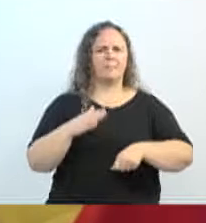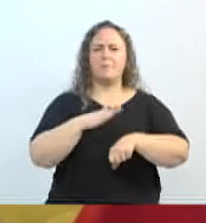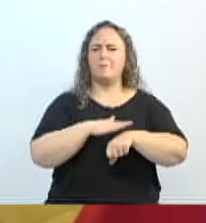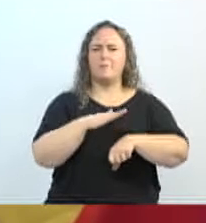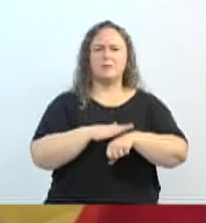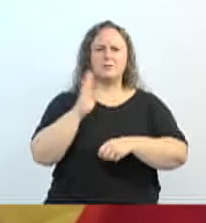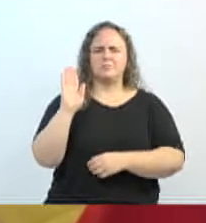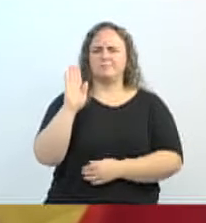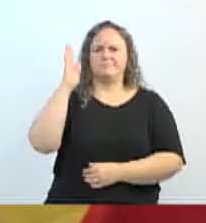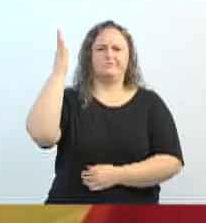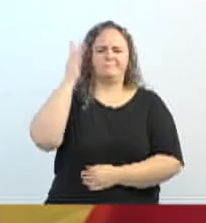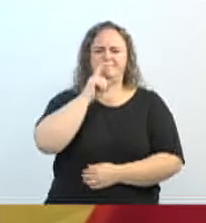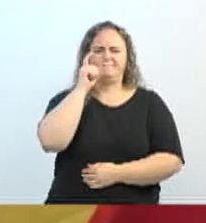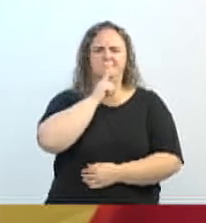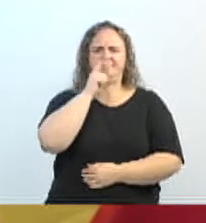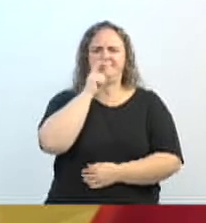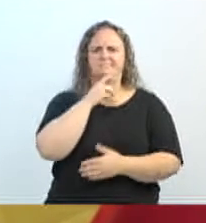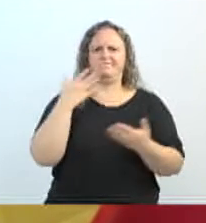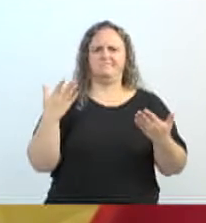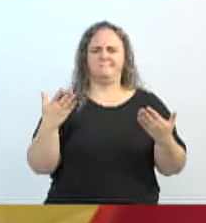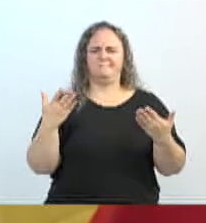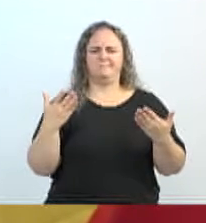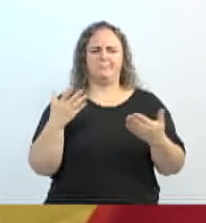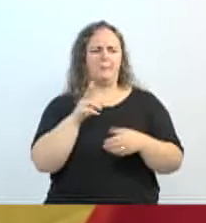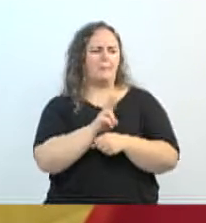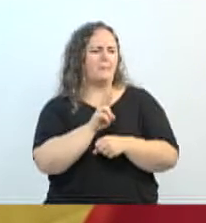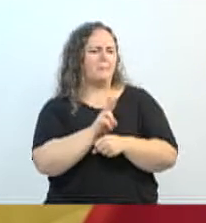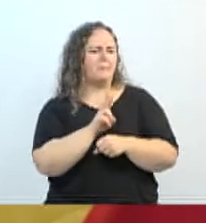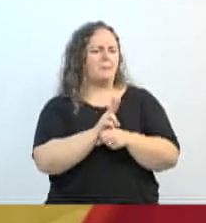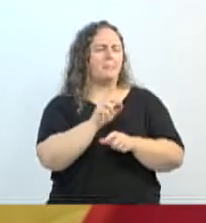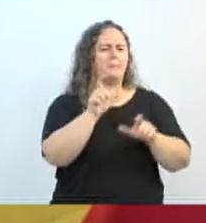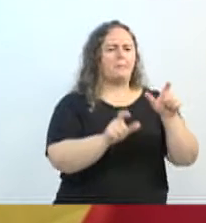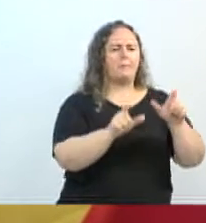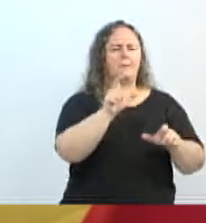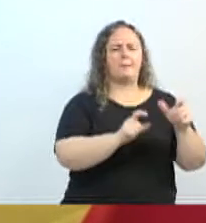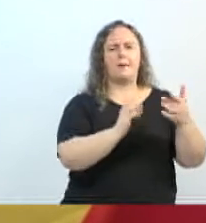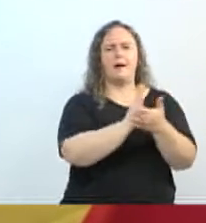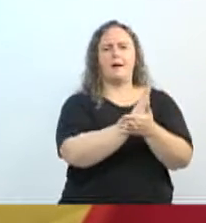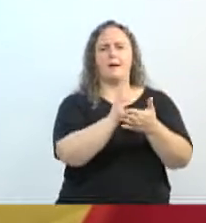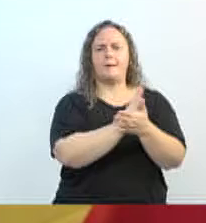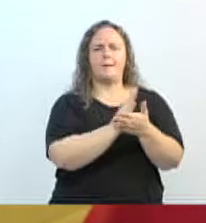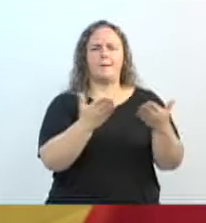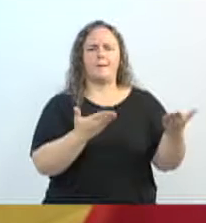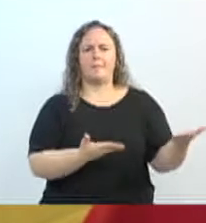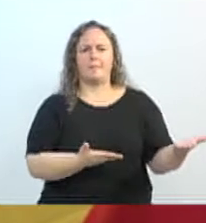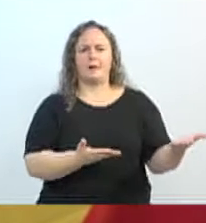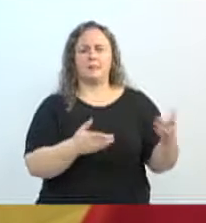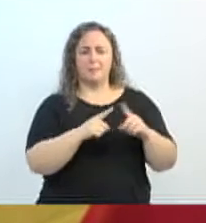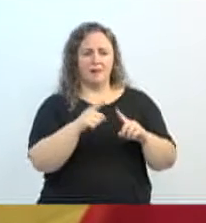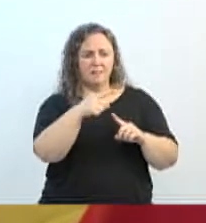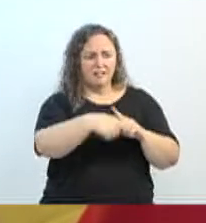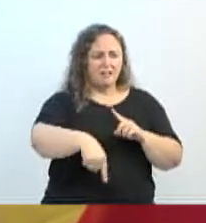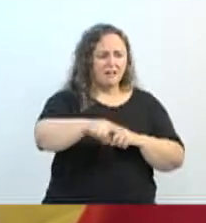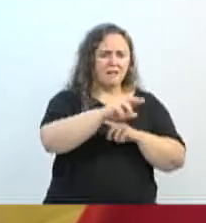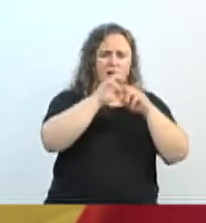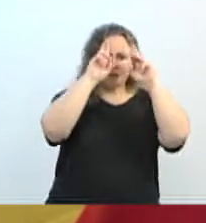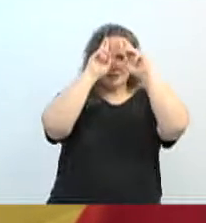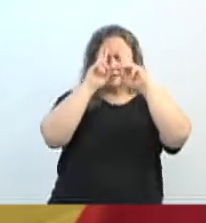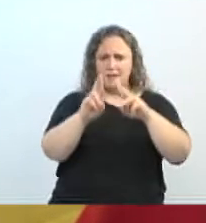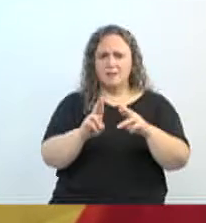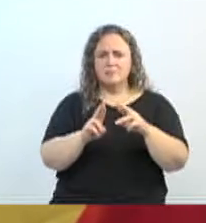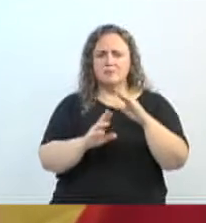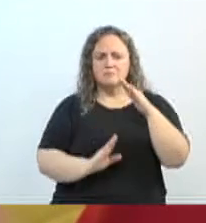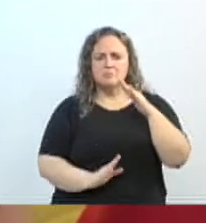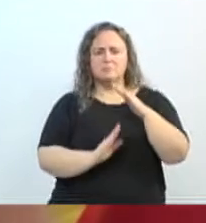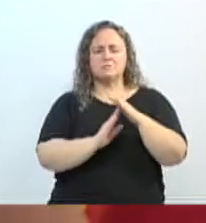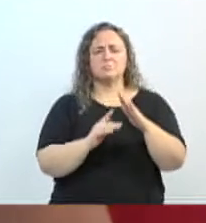hipocrisia de quem legisla em favor das pessoas, porque nem essas pessoas mesmas respeitam os limites que eles impõem. E